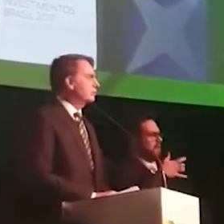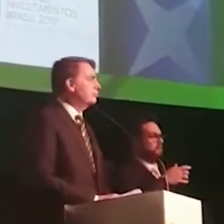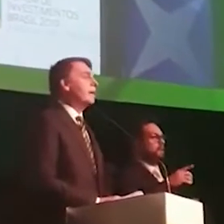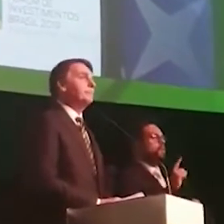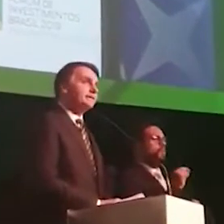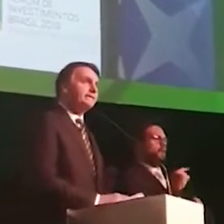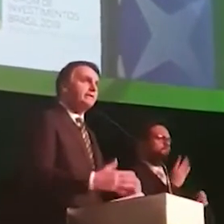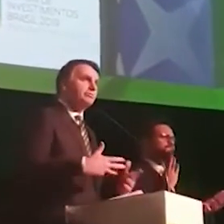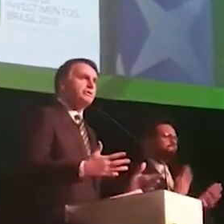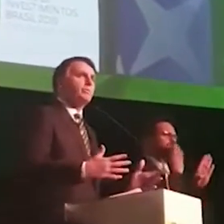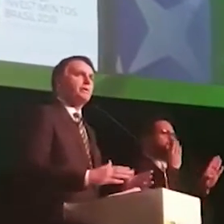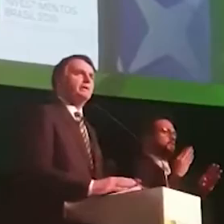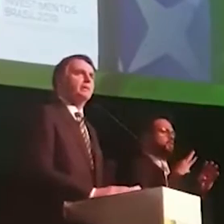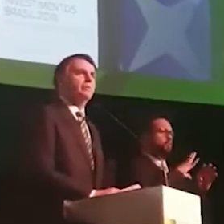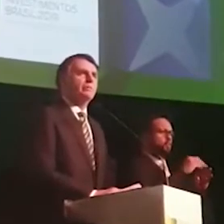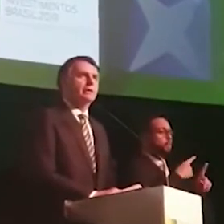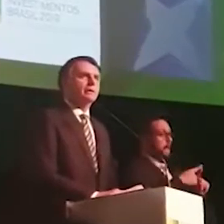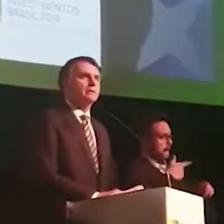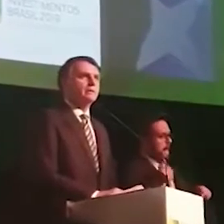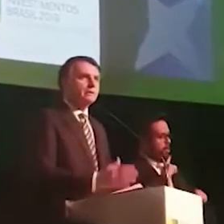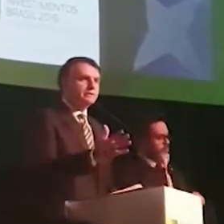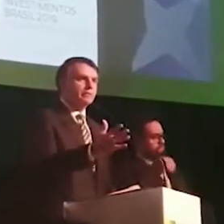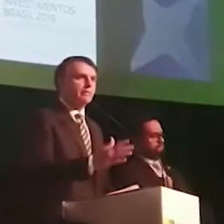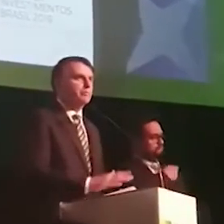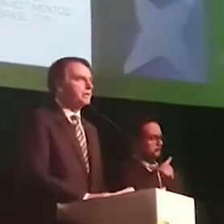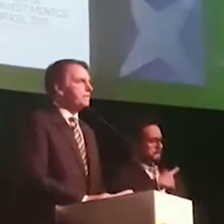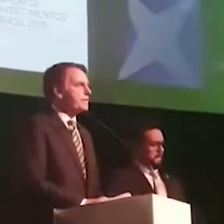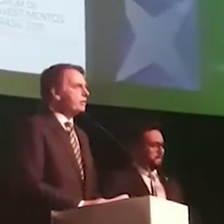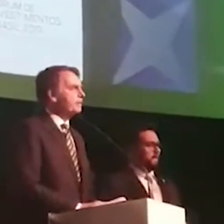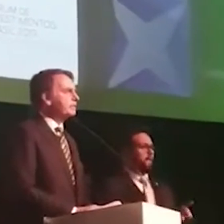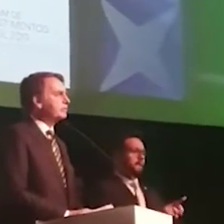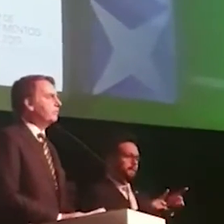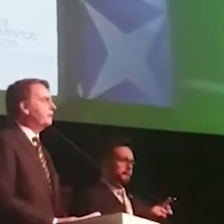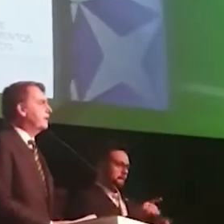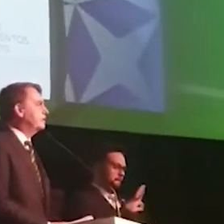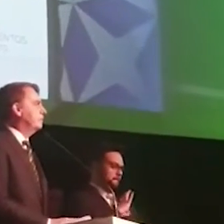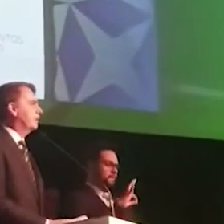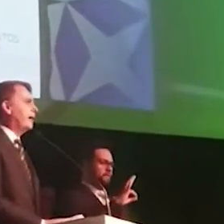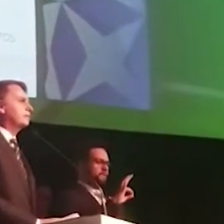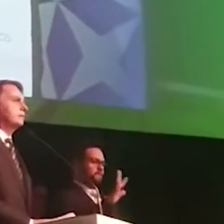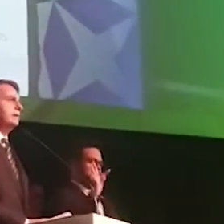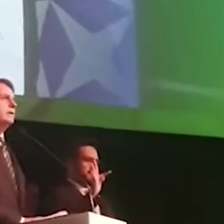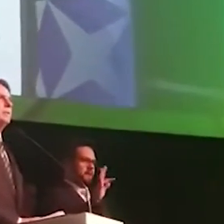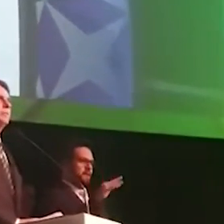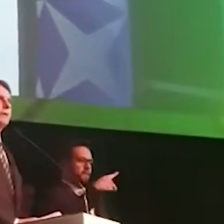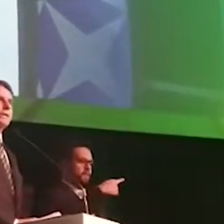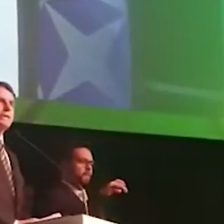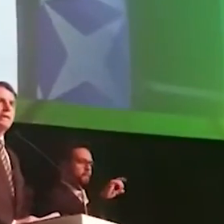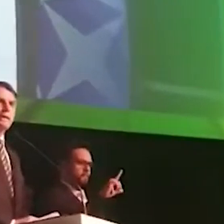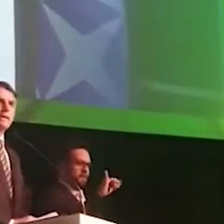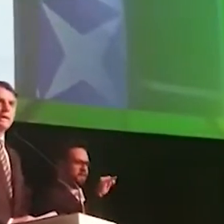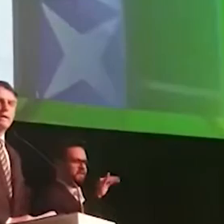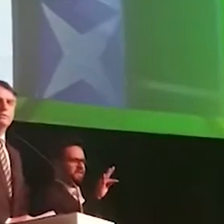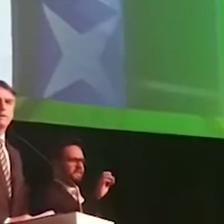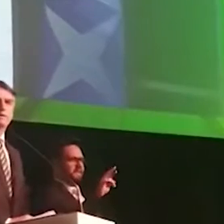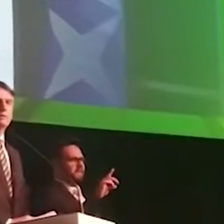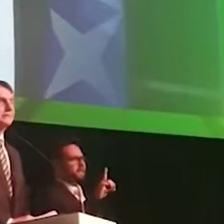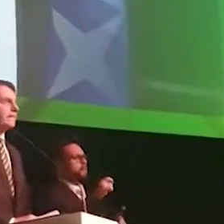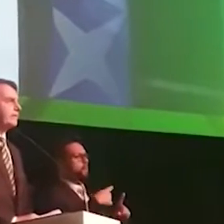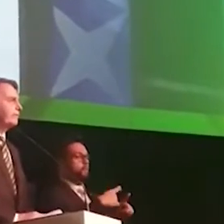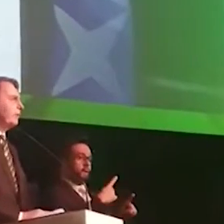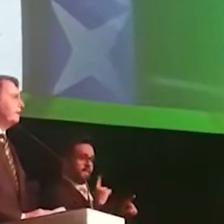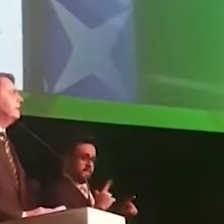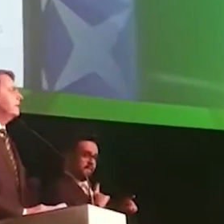a origem disso tudo, apesar de eu ser o presidente da República e ter uma Polícia Federal bastante competente ao meu lado. Por que essas riquezas saem do